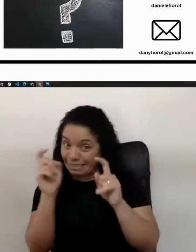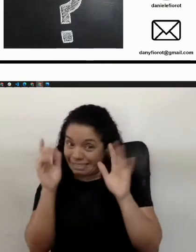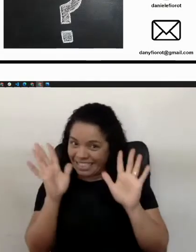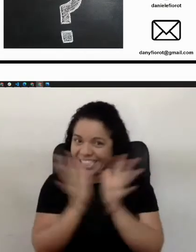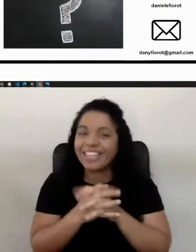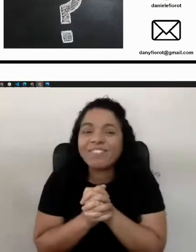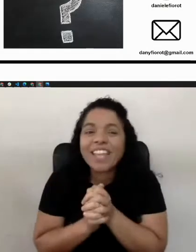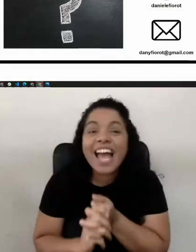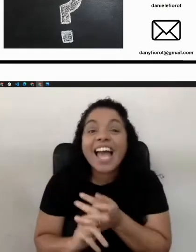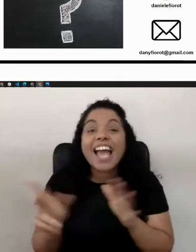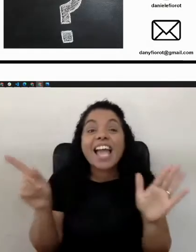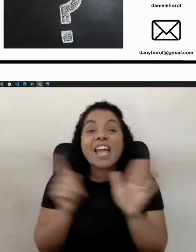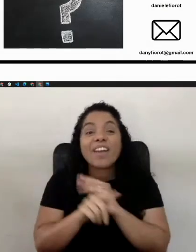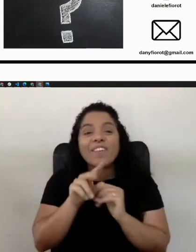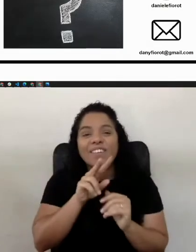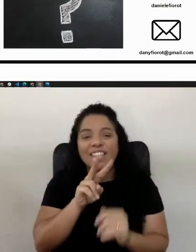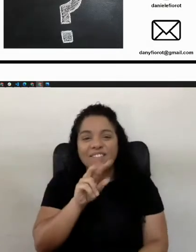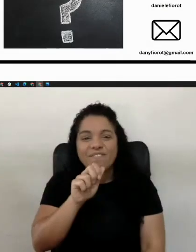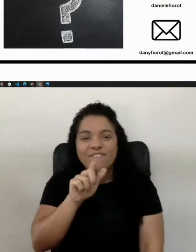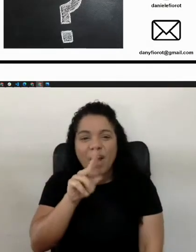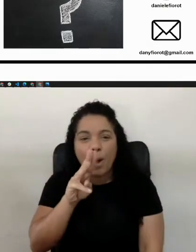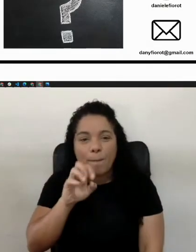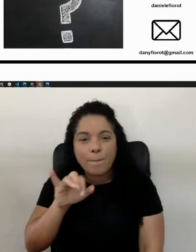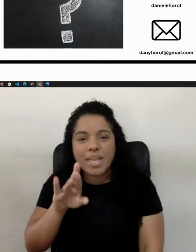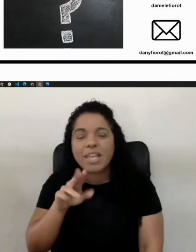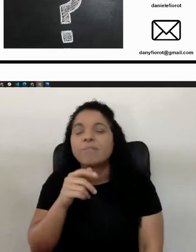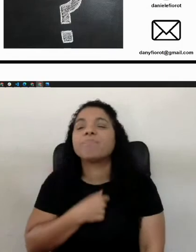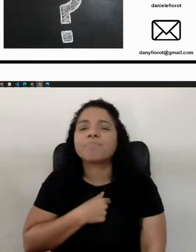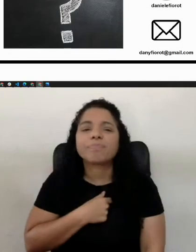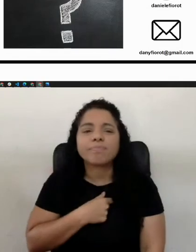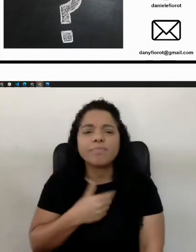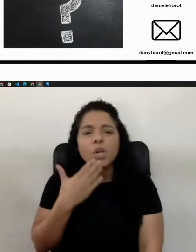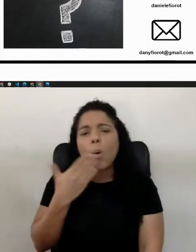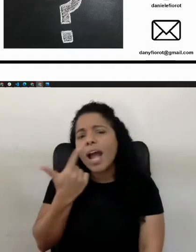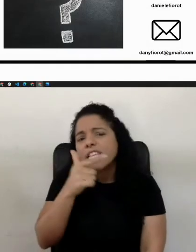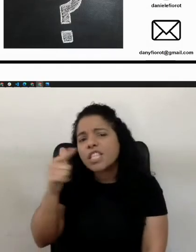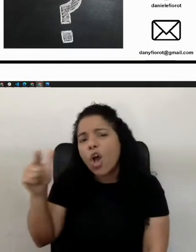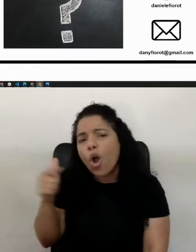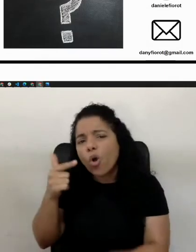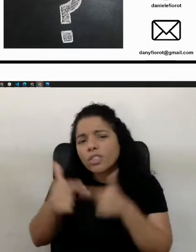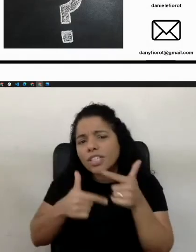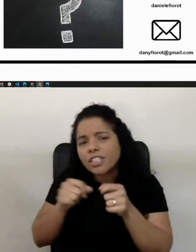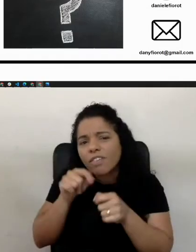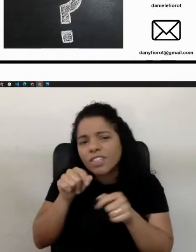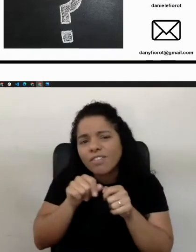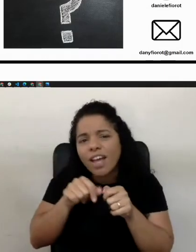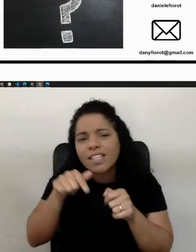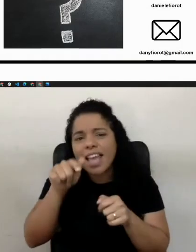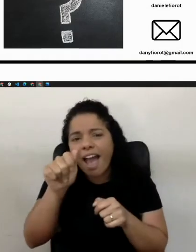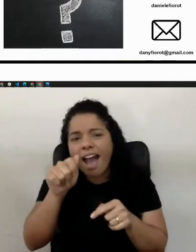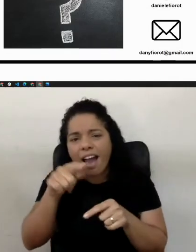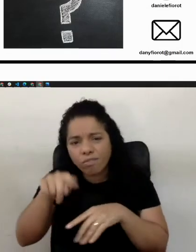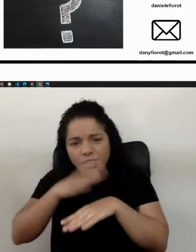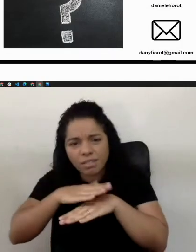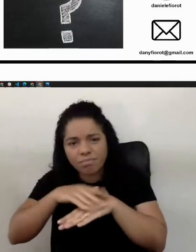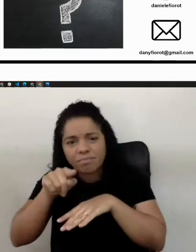É a pergunta do Valmir, que fala assim: que outras atividades você faz como QA, visto